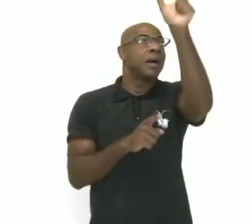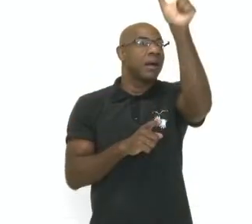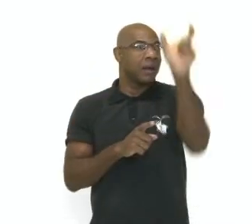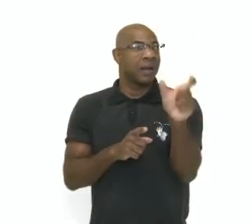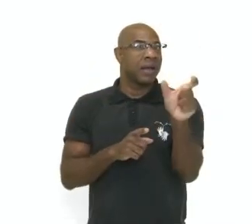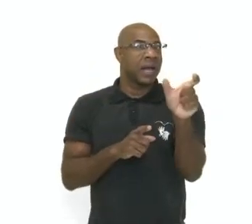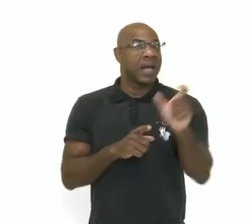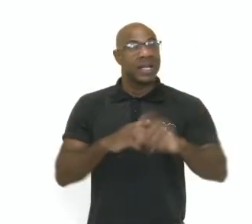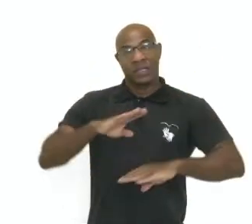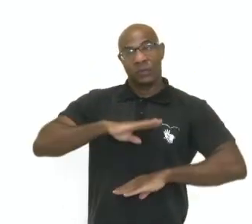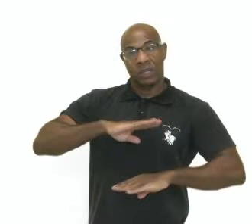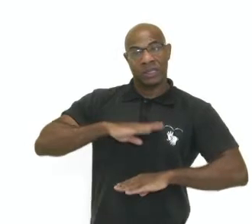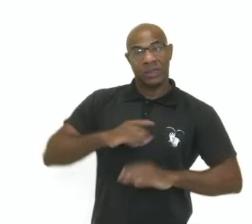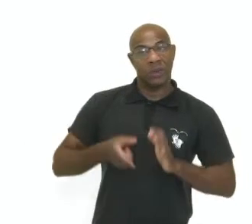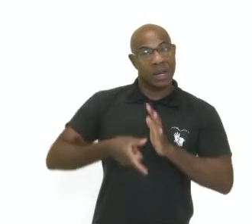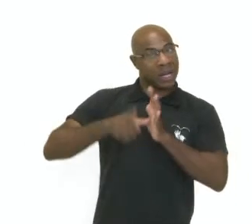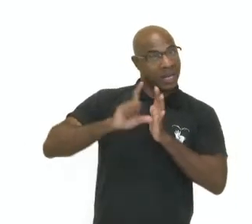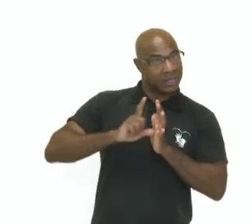situação anterior,